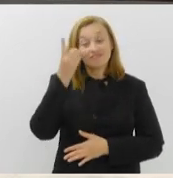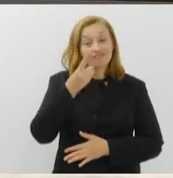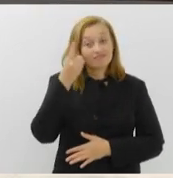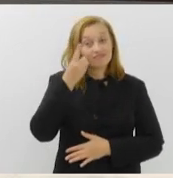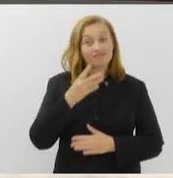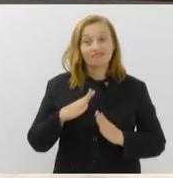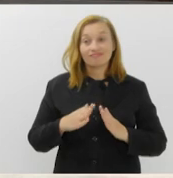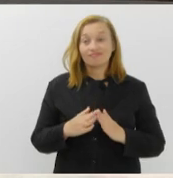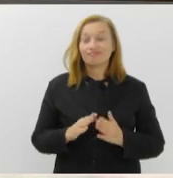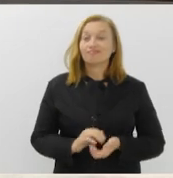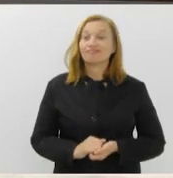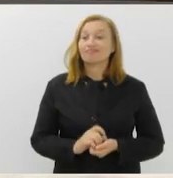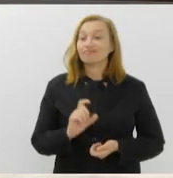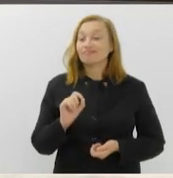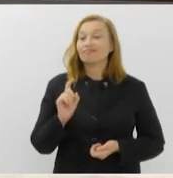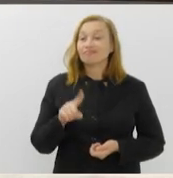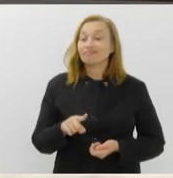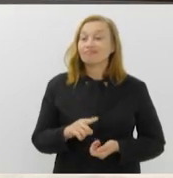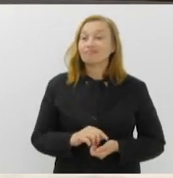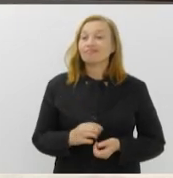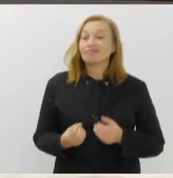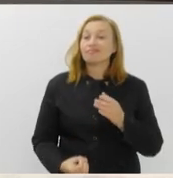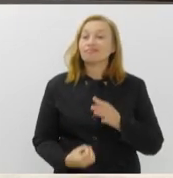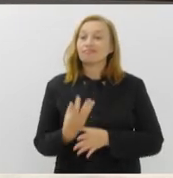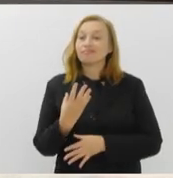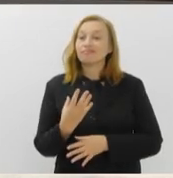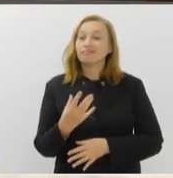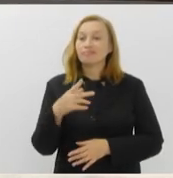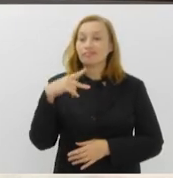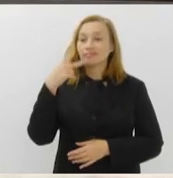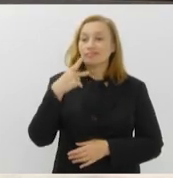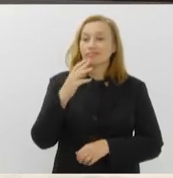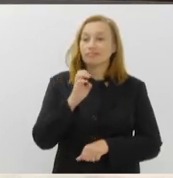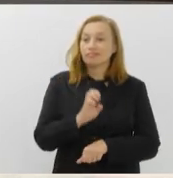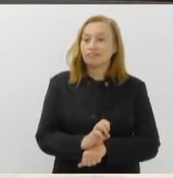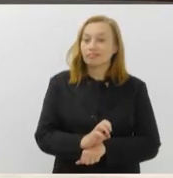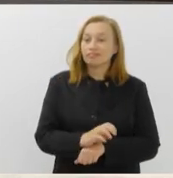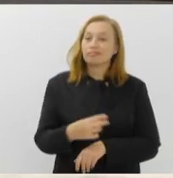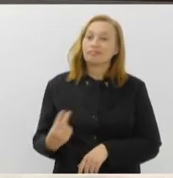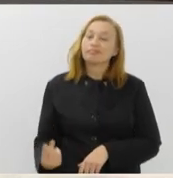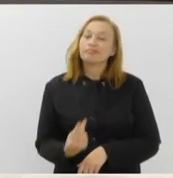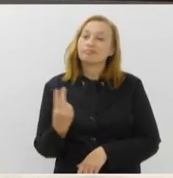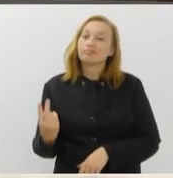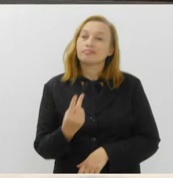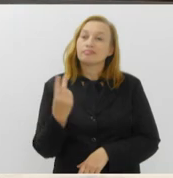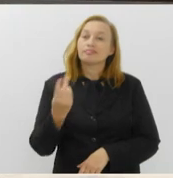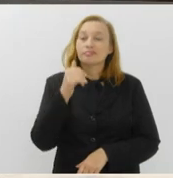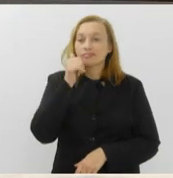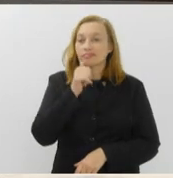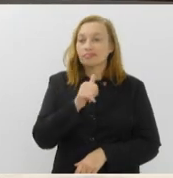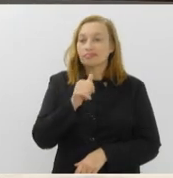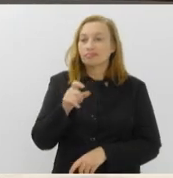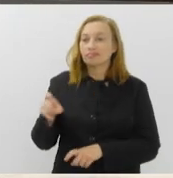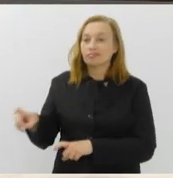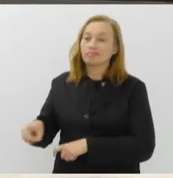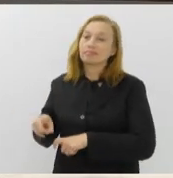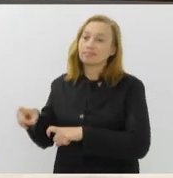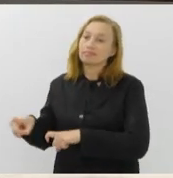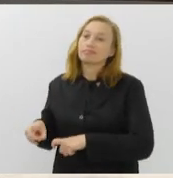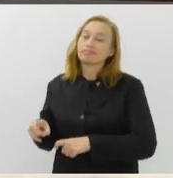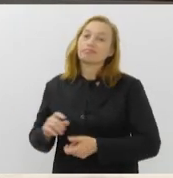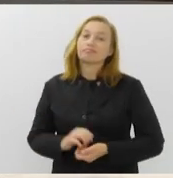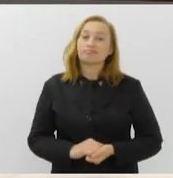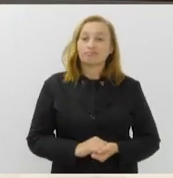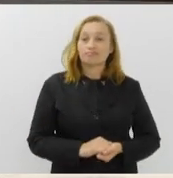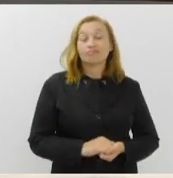casa, que cria a Política Estadual de Valorização da Mulher Camponesa, e